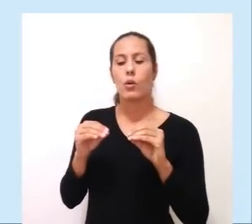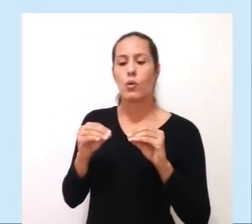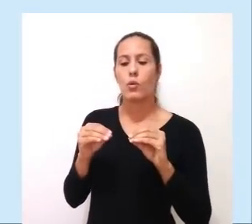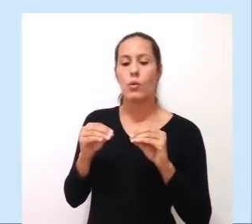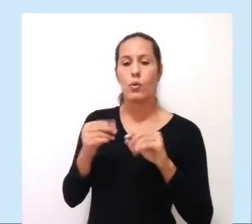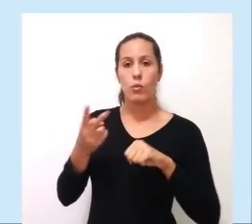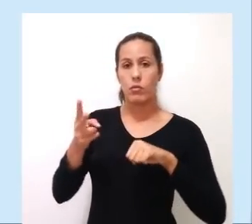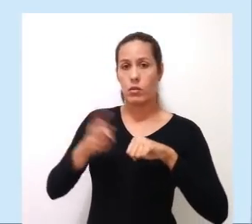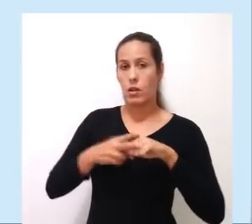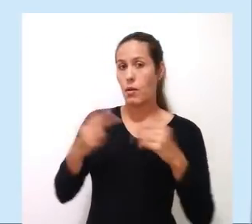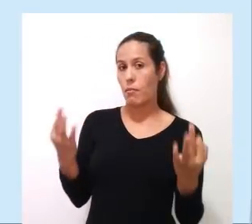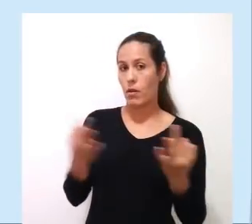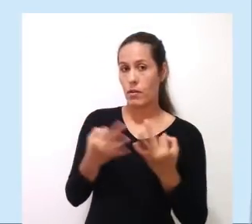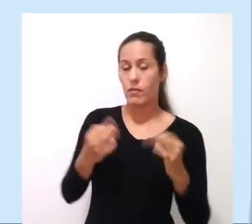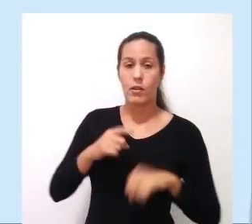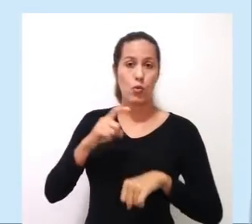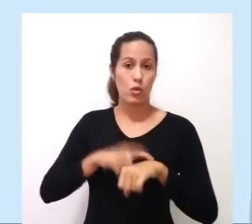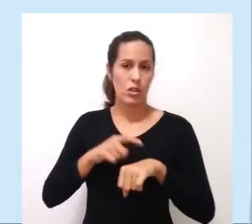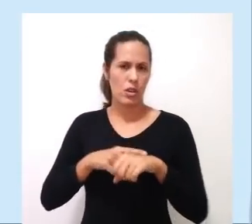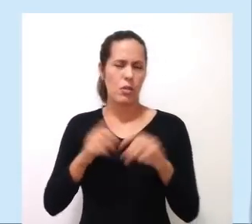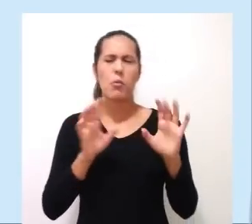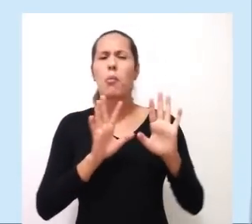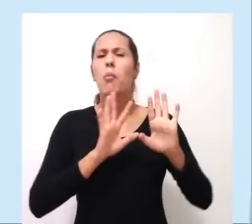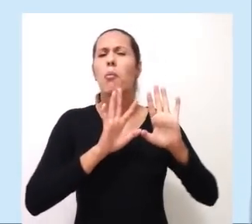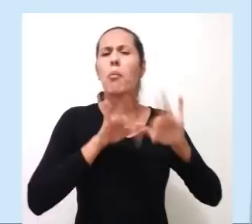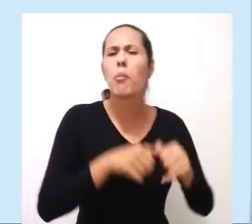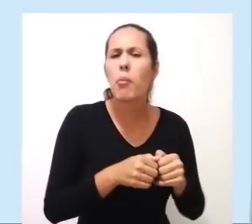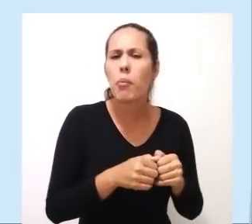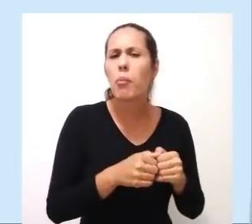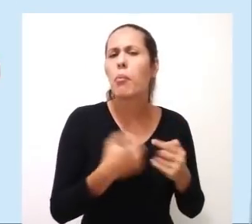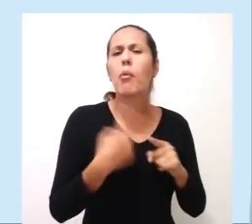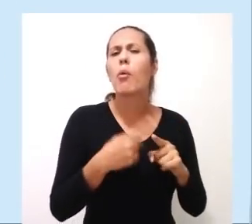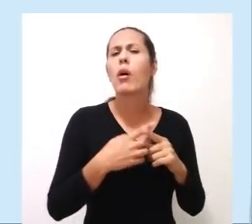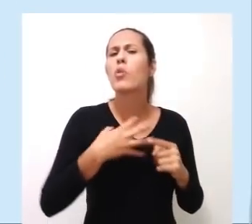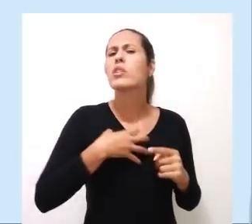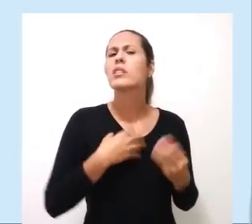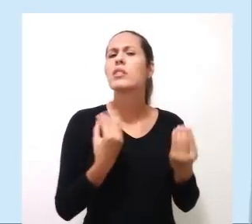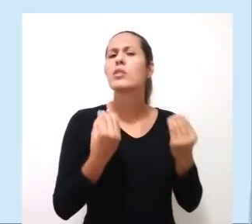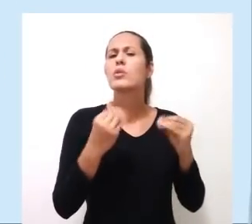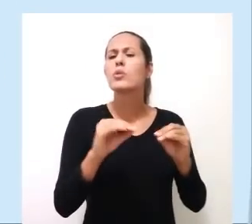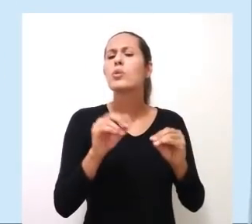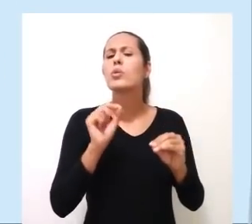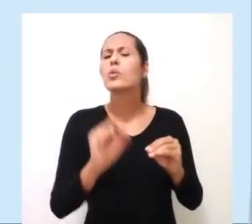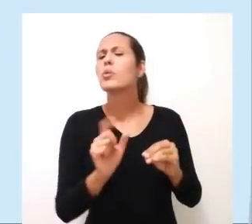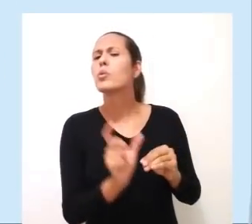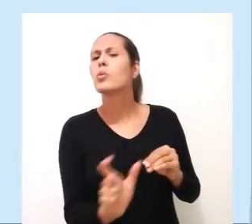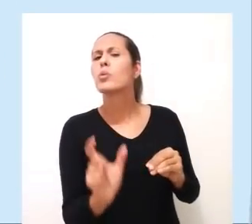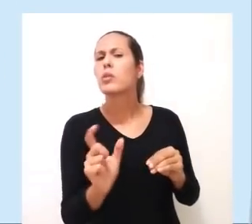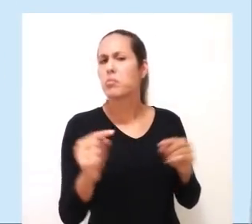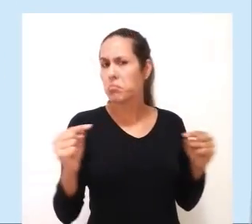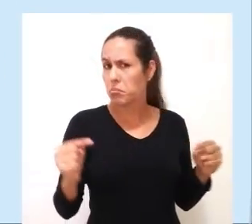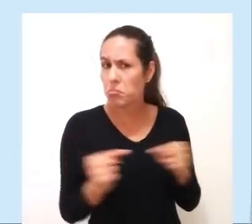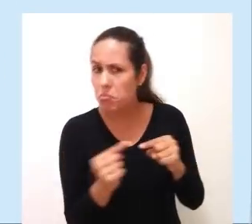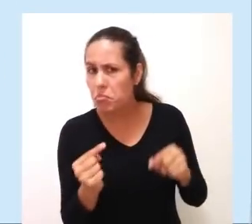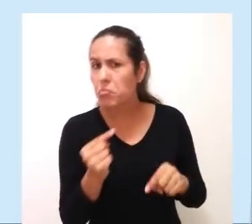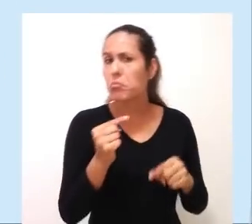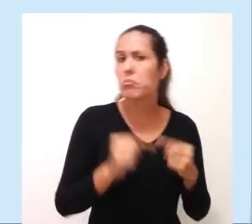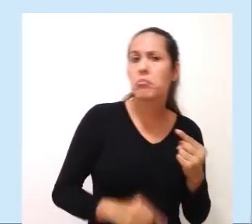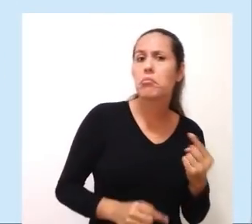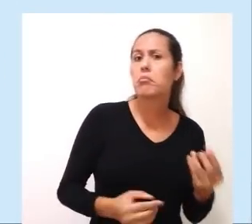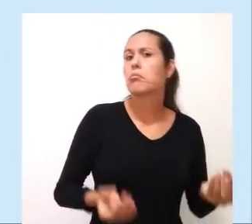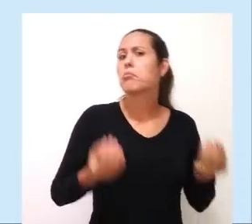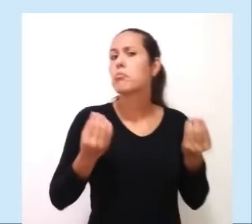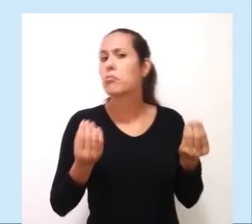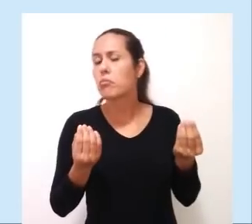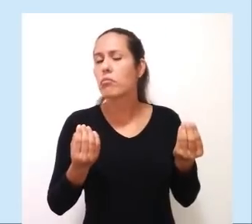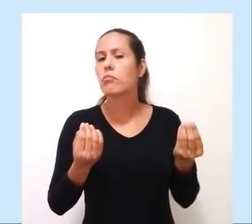pretérito perfeito, um tempo acabado, qual o sentido dele dentro daquela notícia? Quando se quer colocar o pretérito